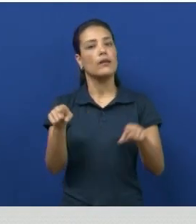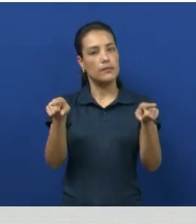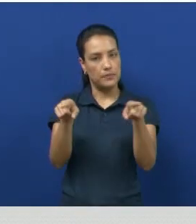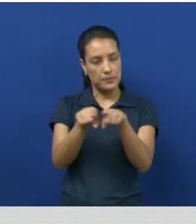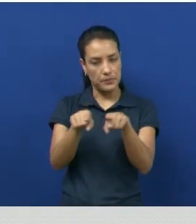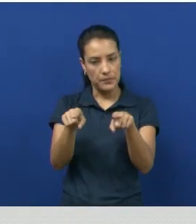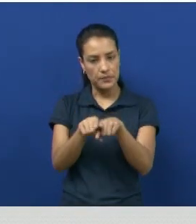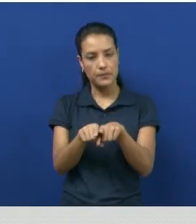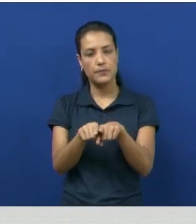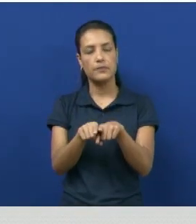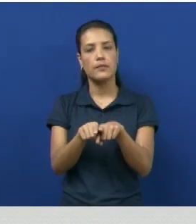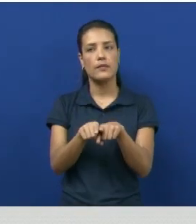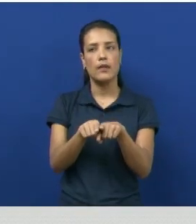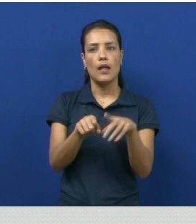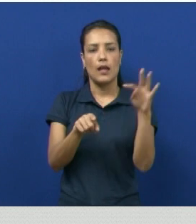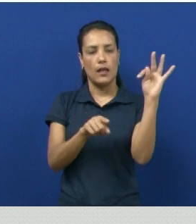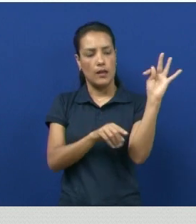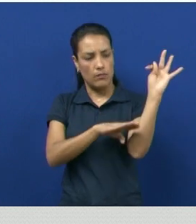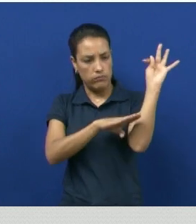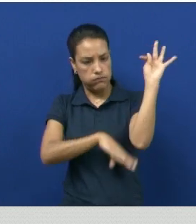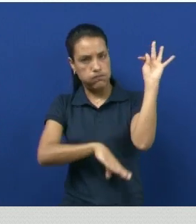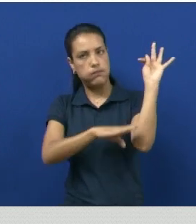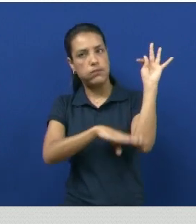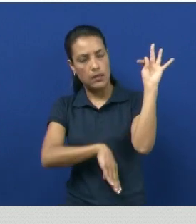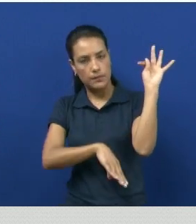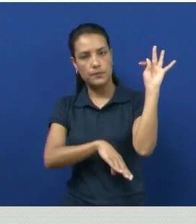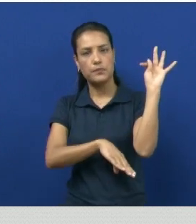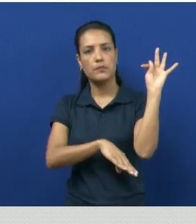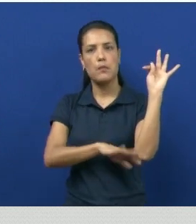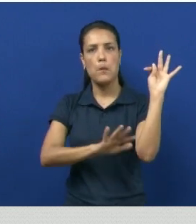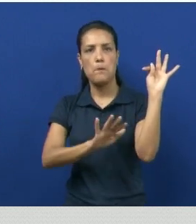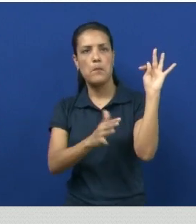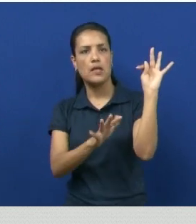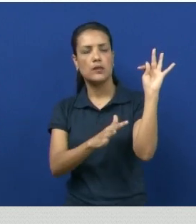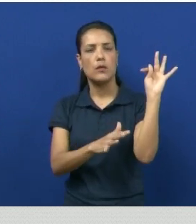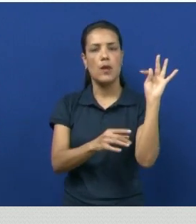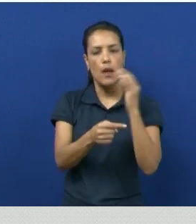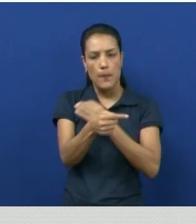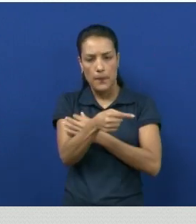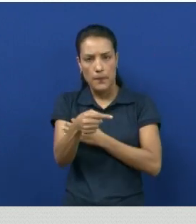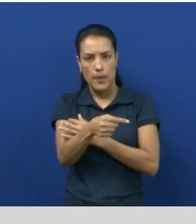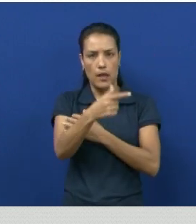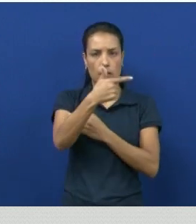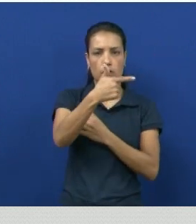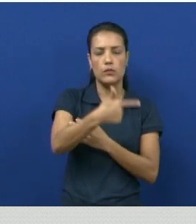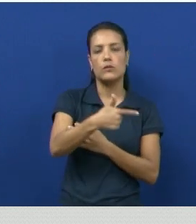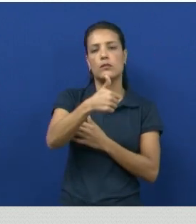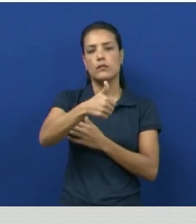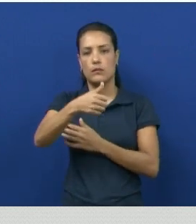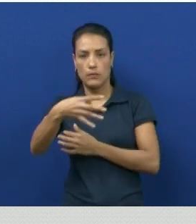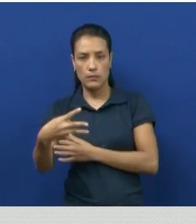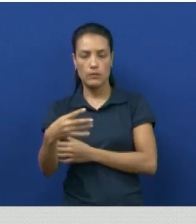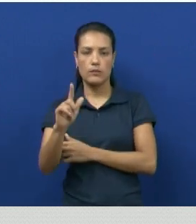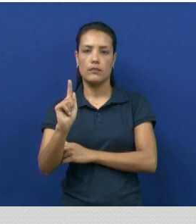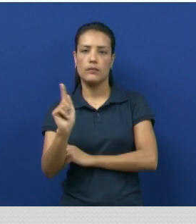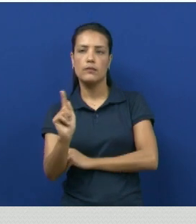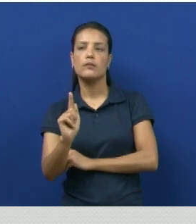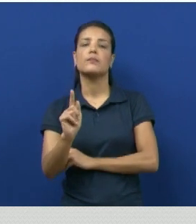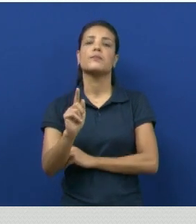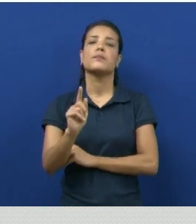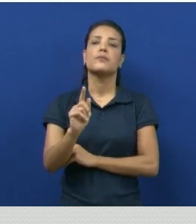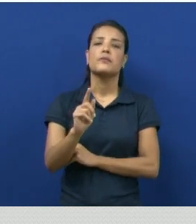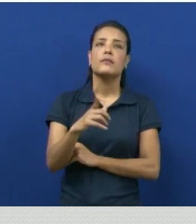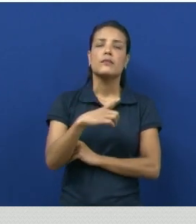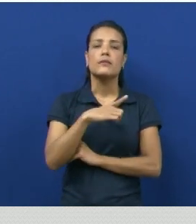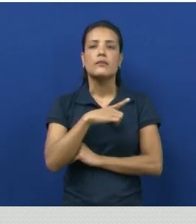também tem uma temperatura bem baixa, podendo atingir cerca de menos 214 graus. A sua composição,